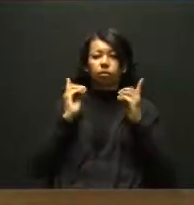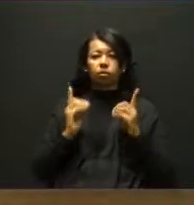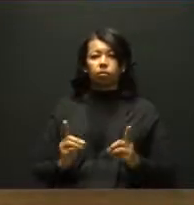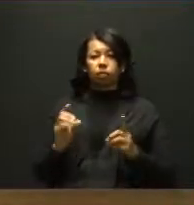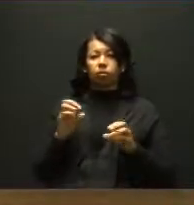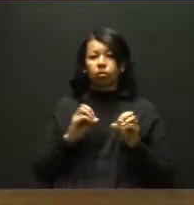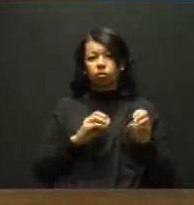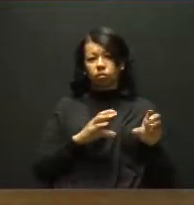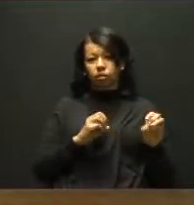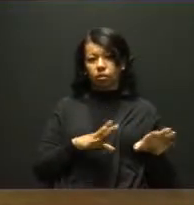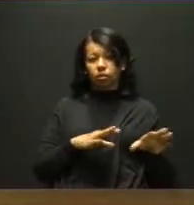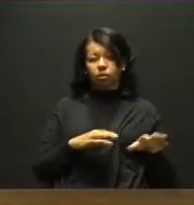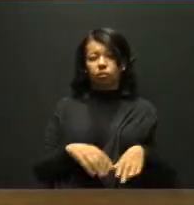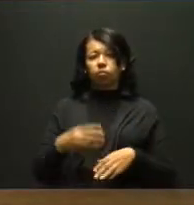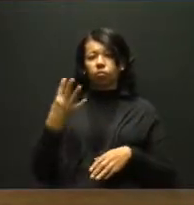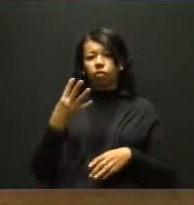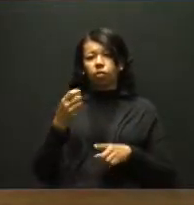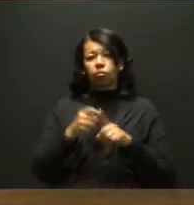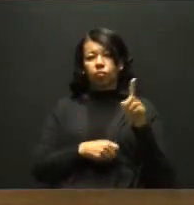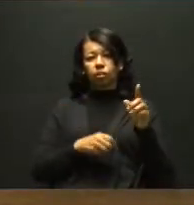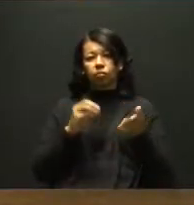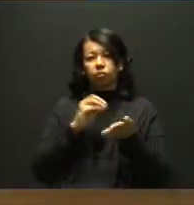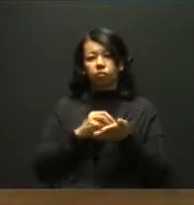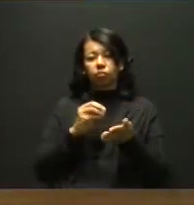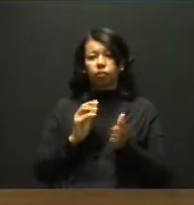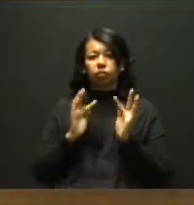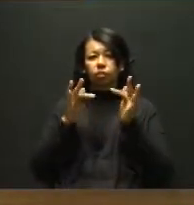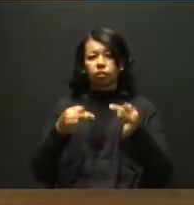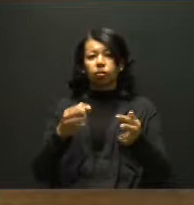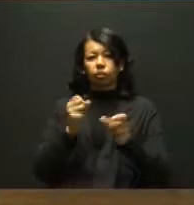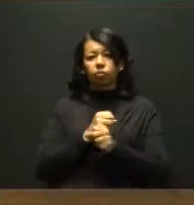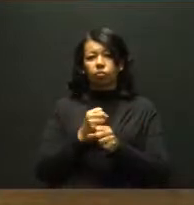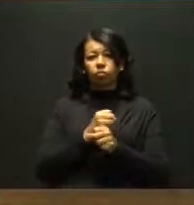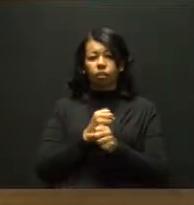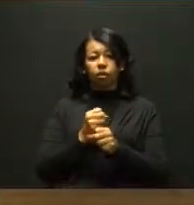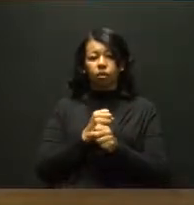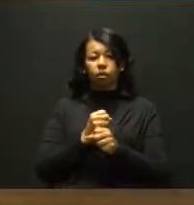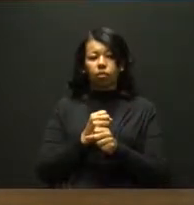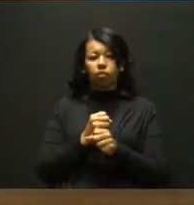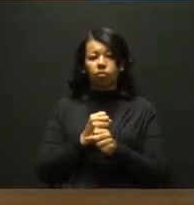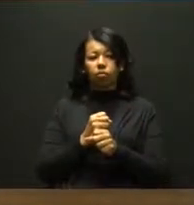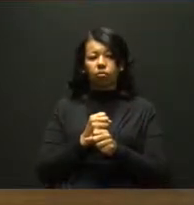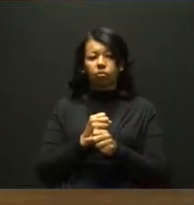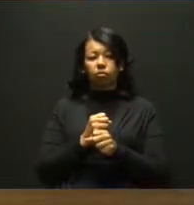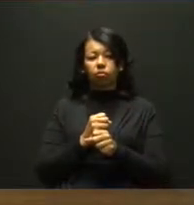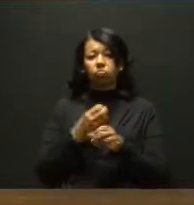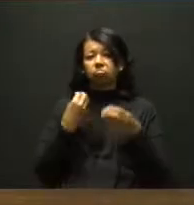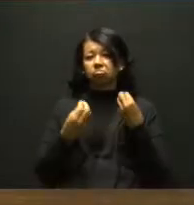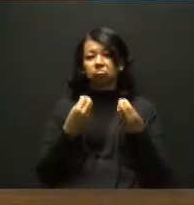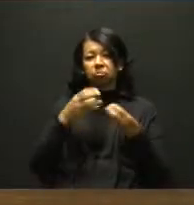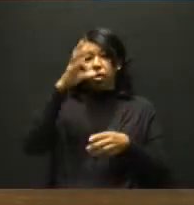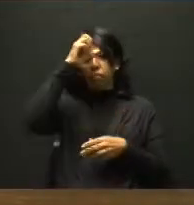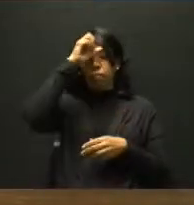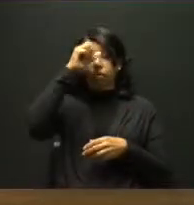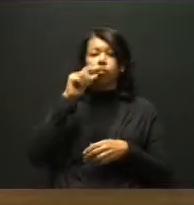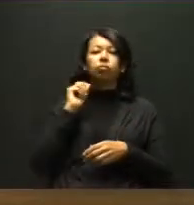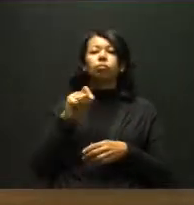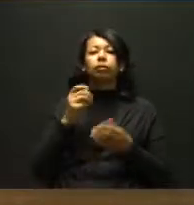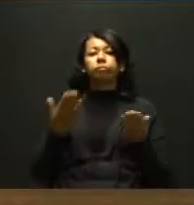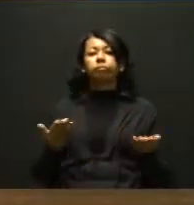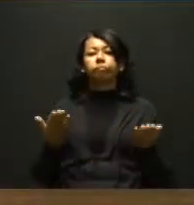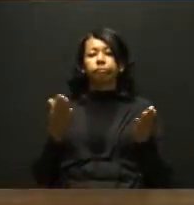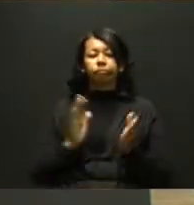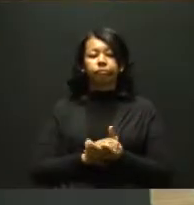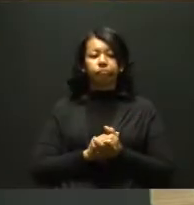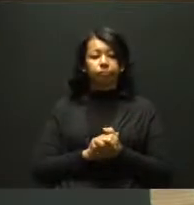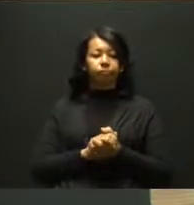com quatro meses faltando aí para terminar o ano com três meses pelo menos vocês acham que vão ter aprendido alguma coisa é só isso o presidente foi